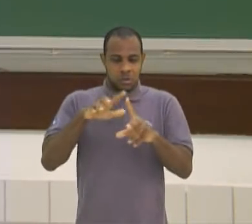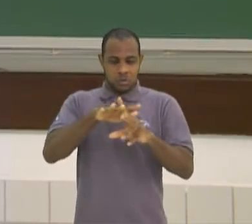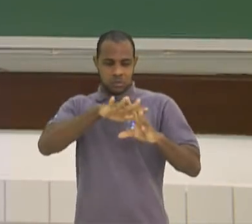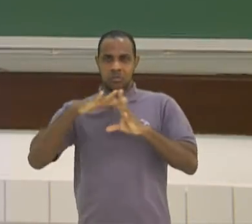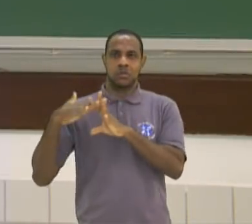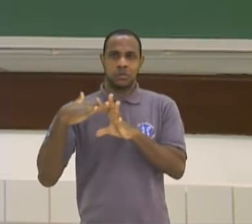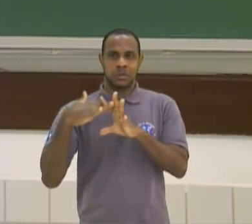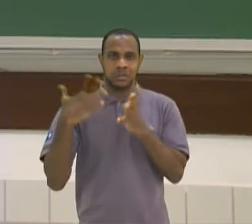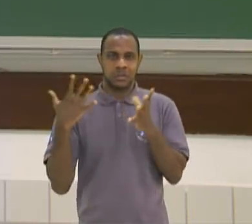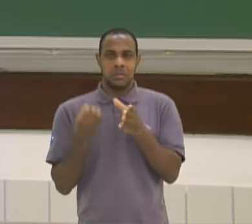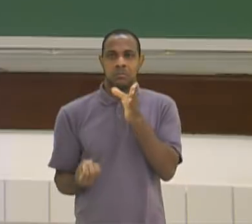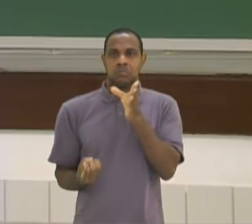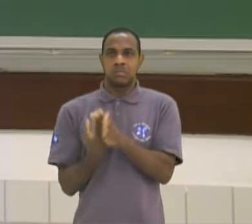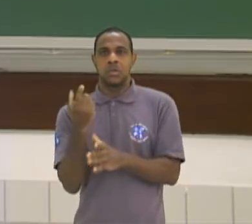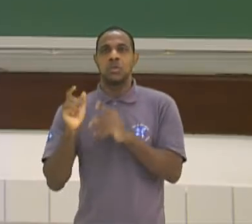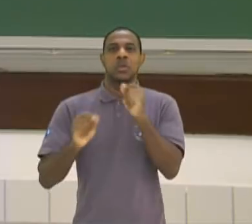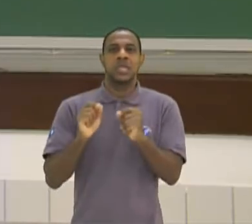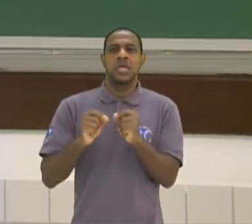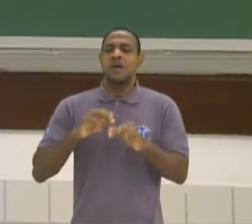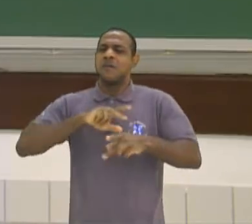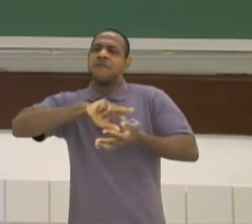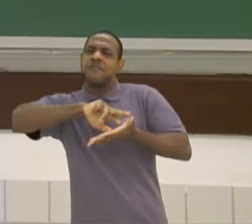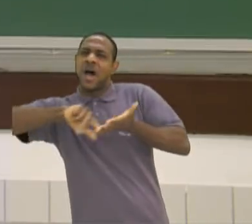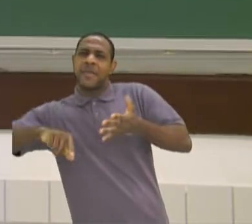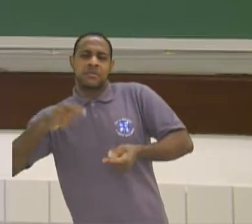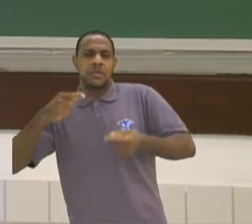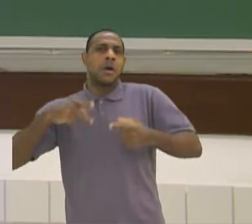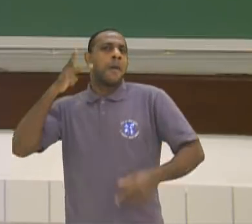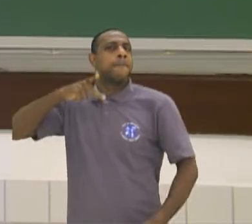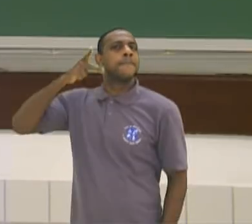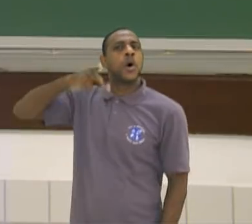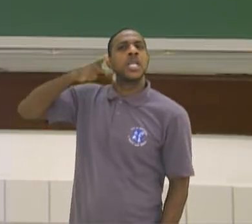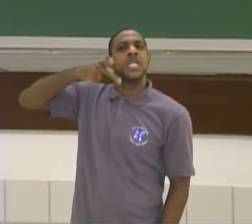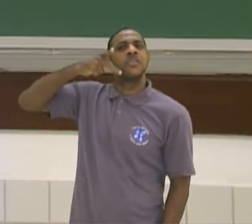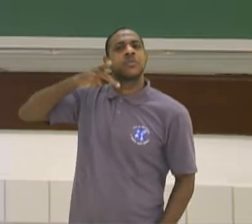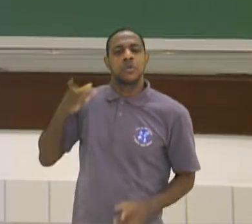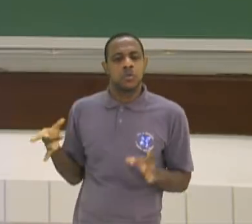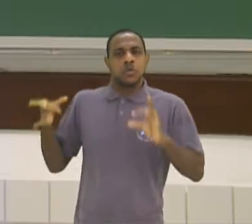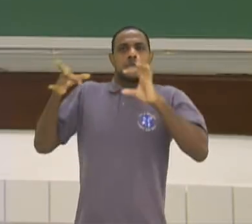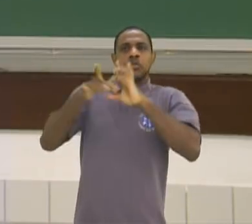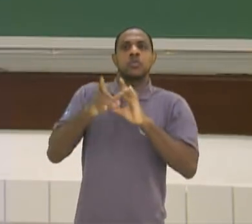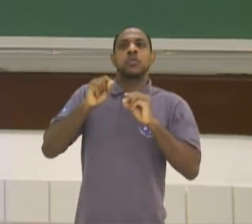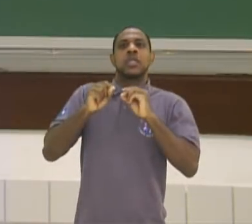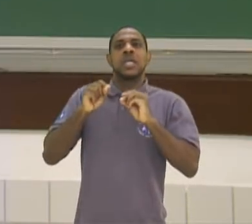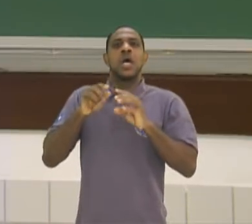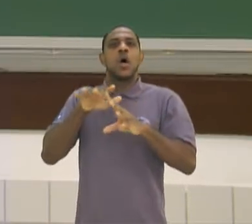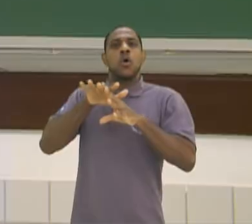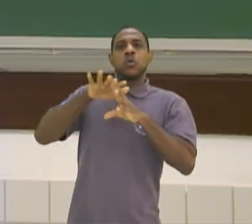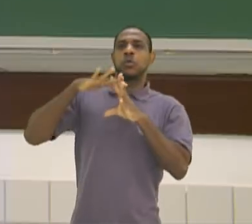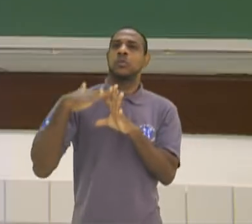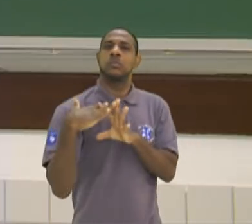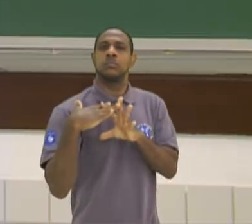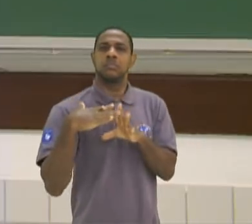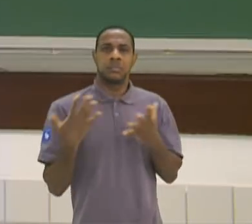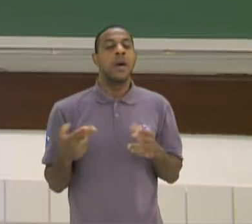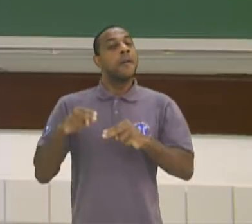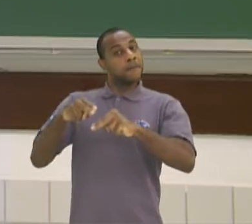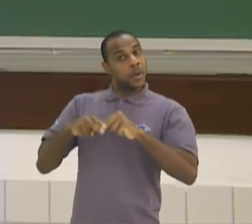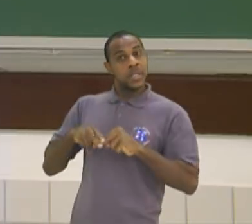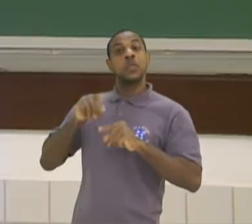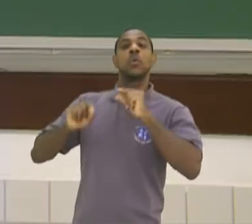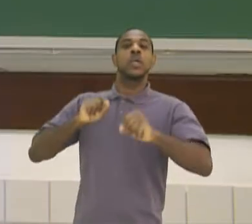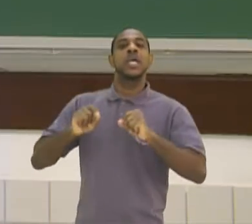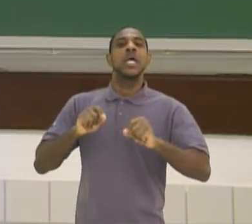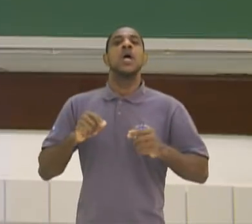socialismo, implantou uma série de políticas ligadas ao socialismo. Exatamente por isso,